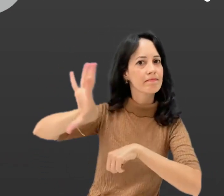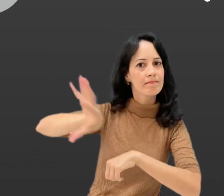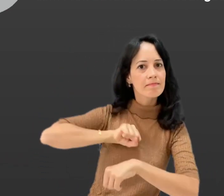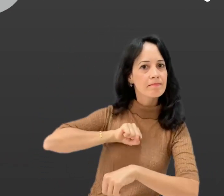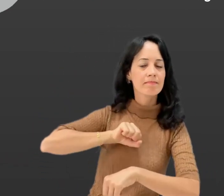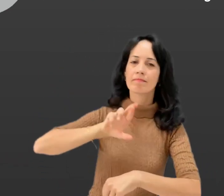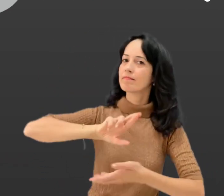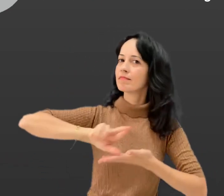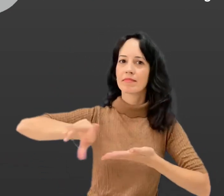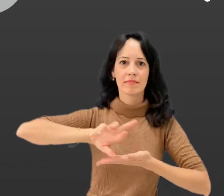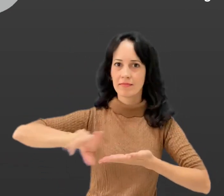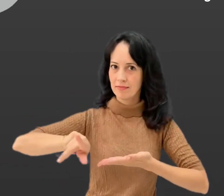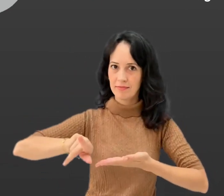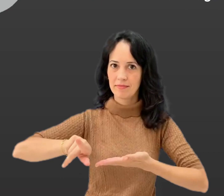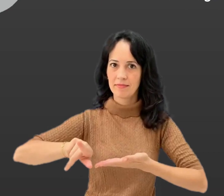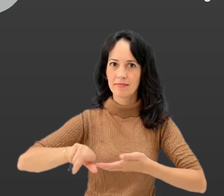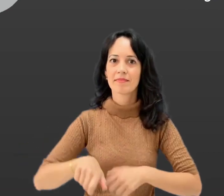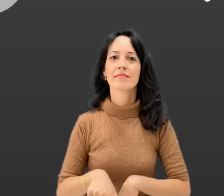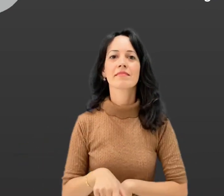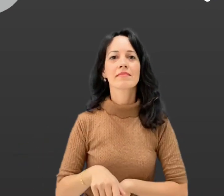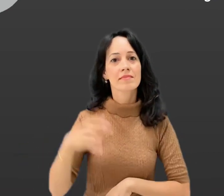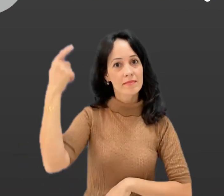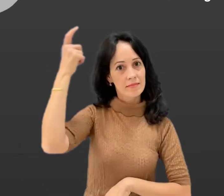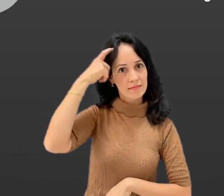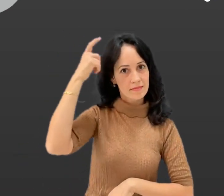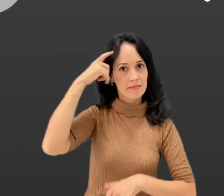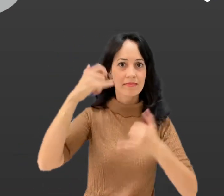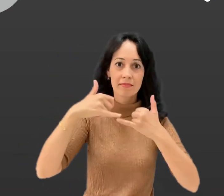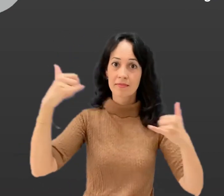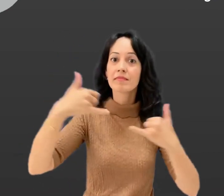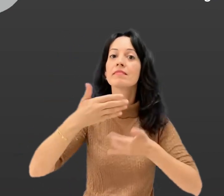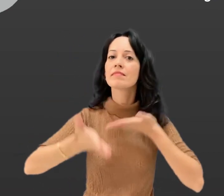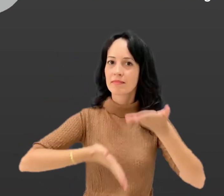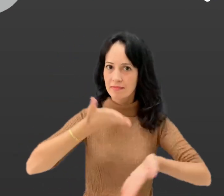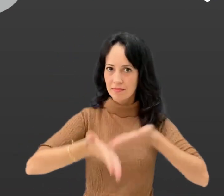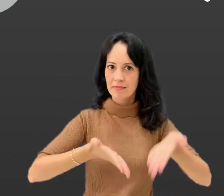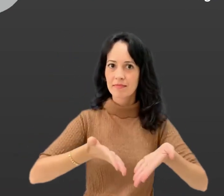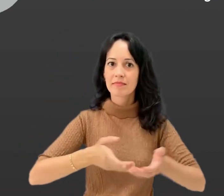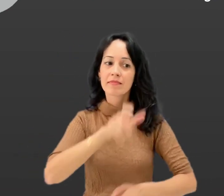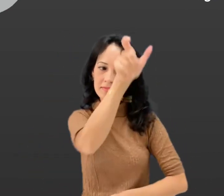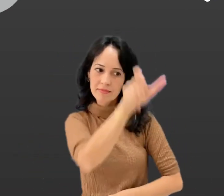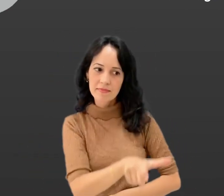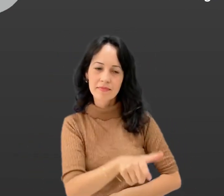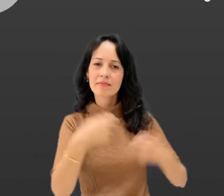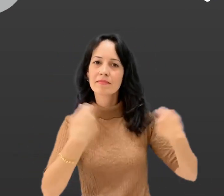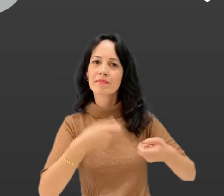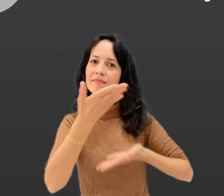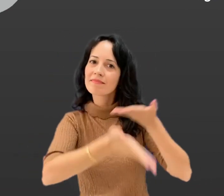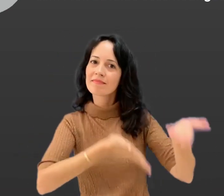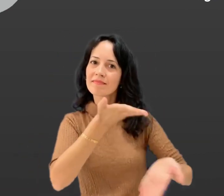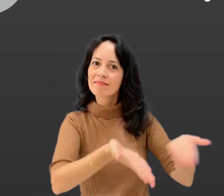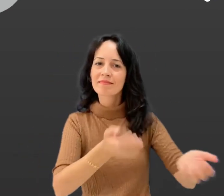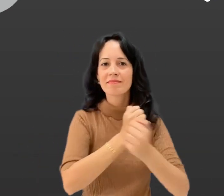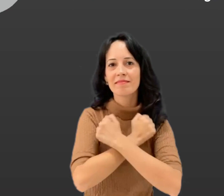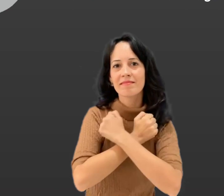pega, epilepsia tem tratamento, o epilético precisa de cuidados. Um grande